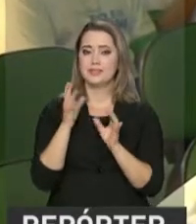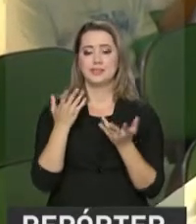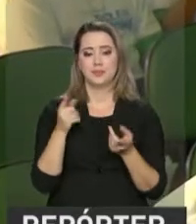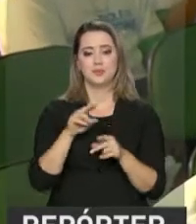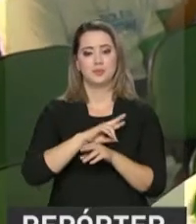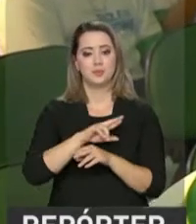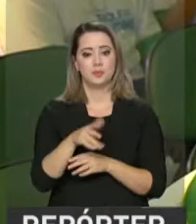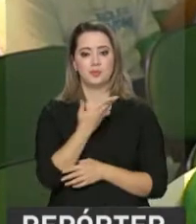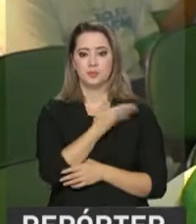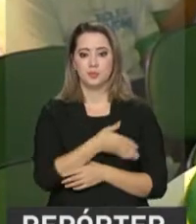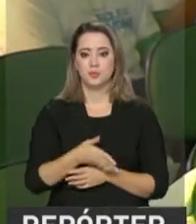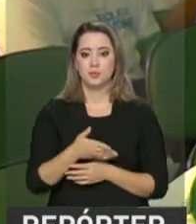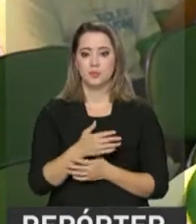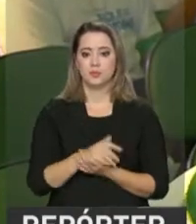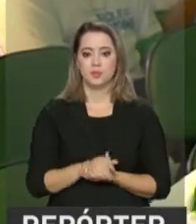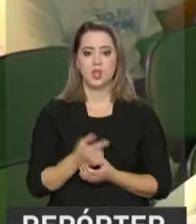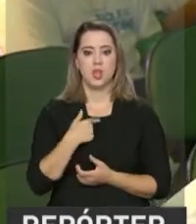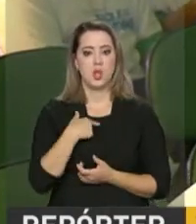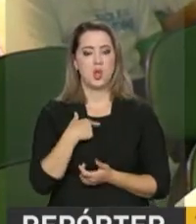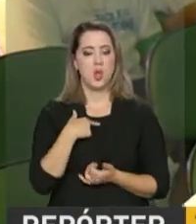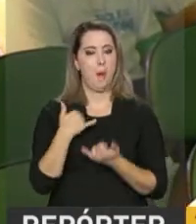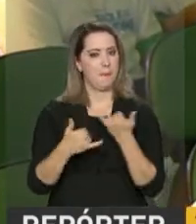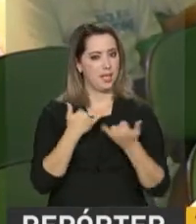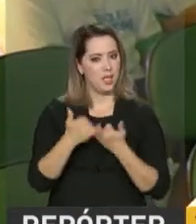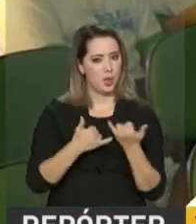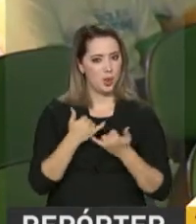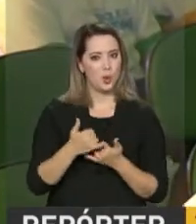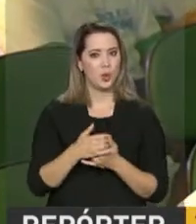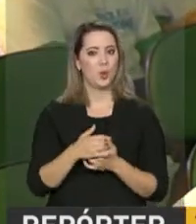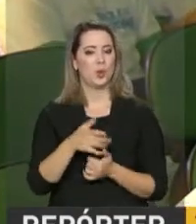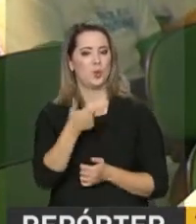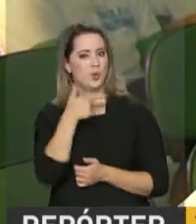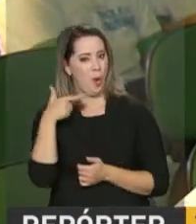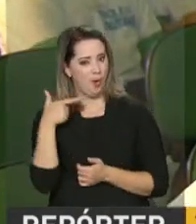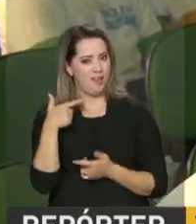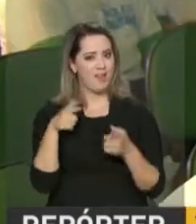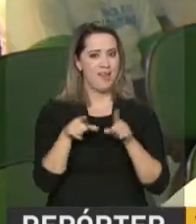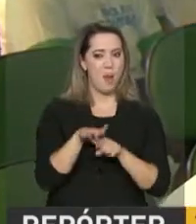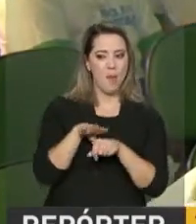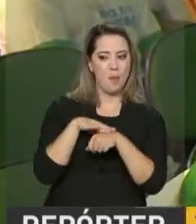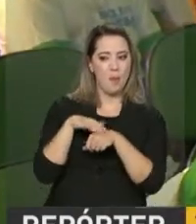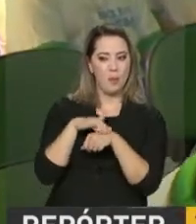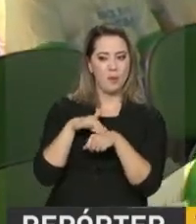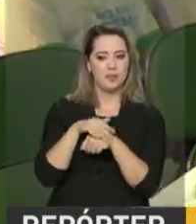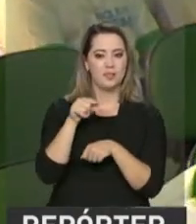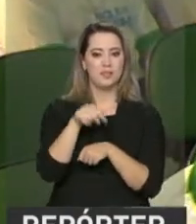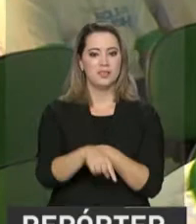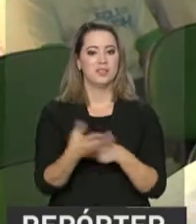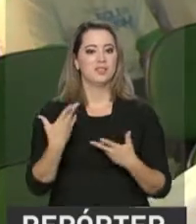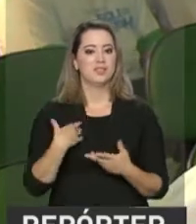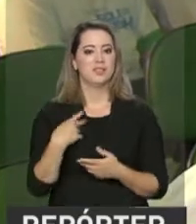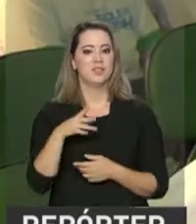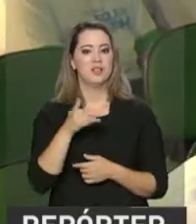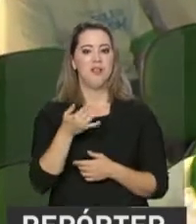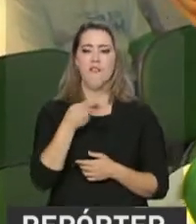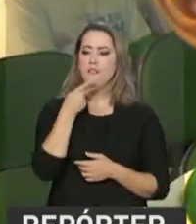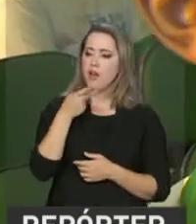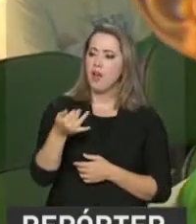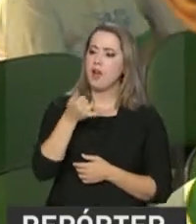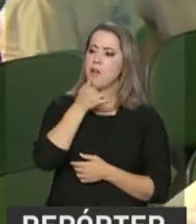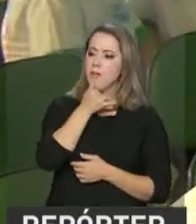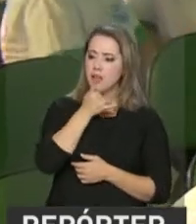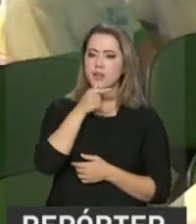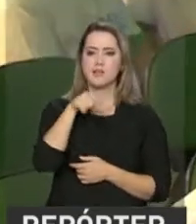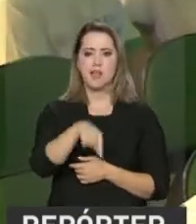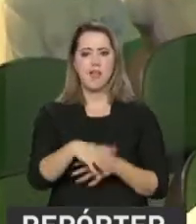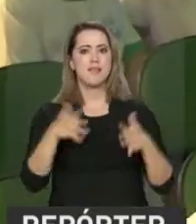diga jogos olímpicos o rio conversa aqui tô me diz é tristeza acho que minha